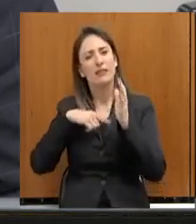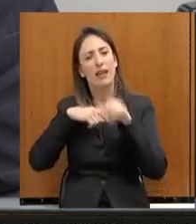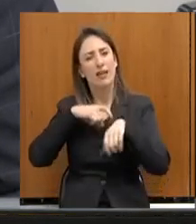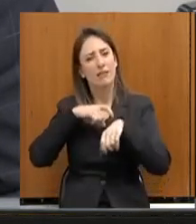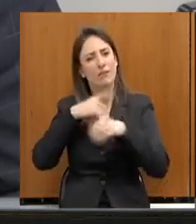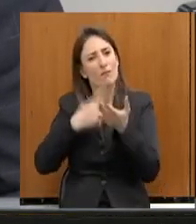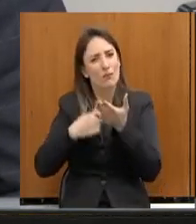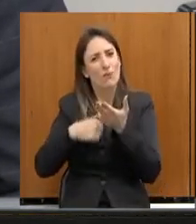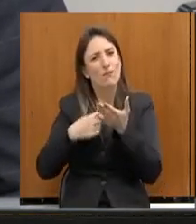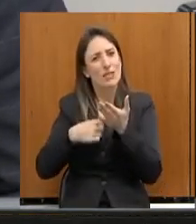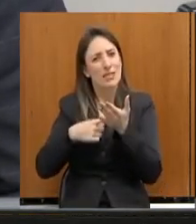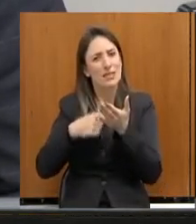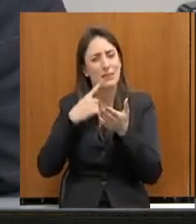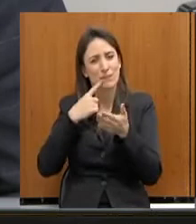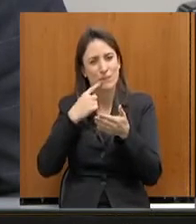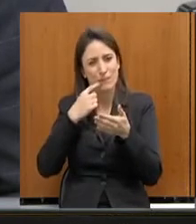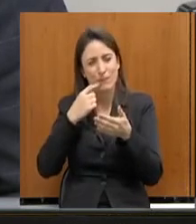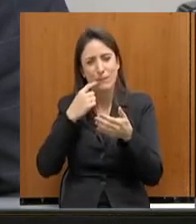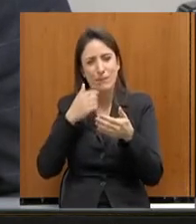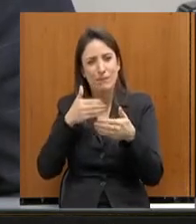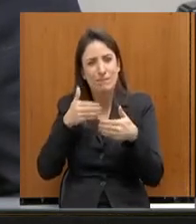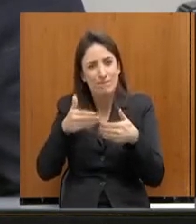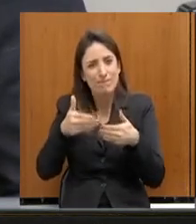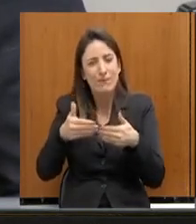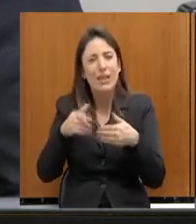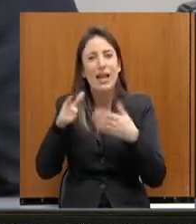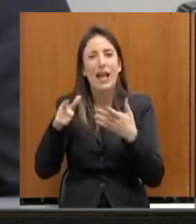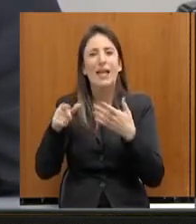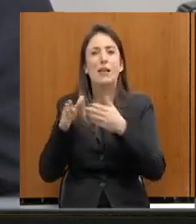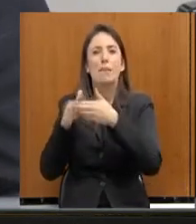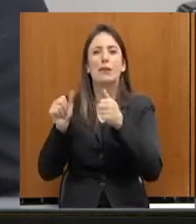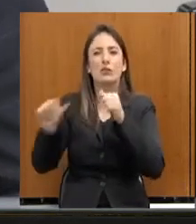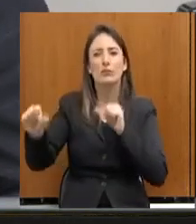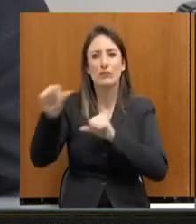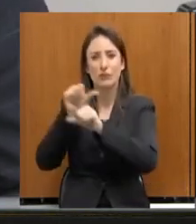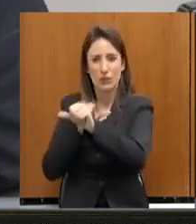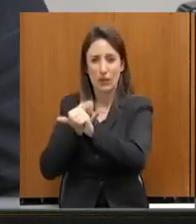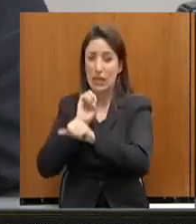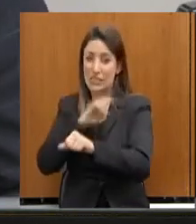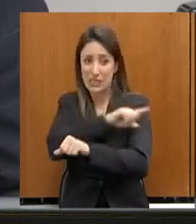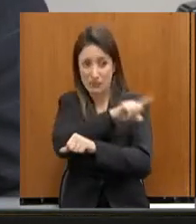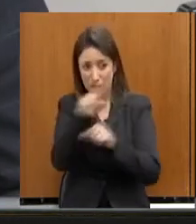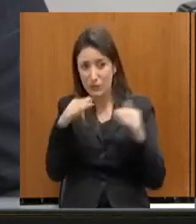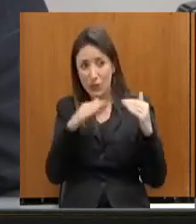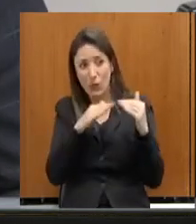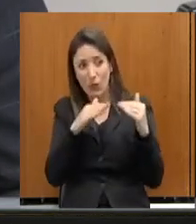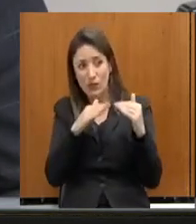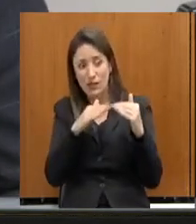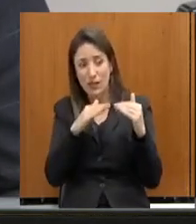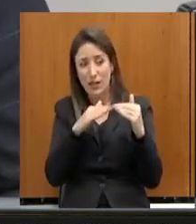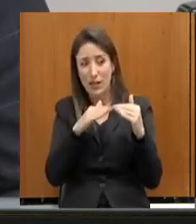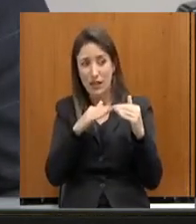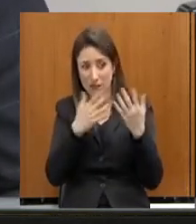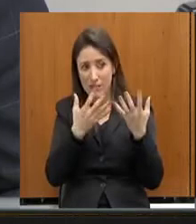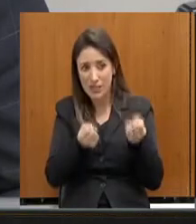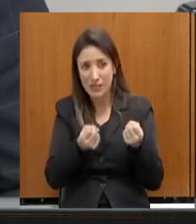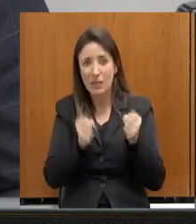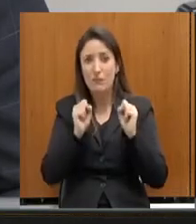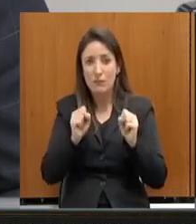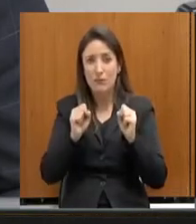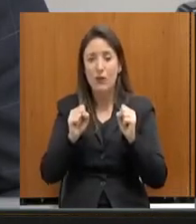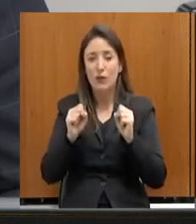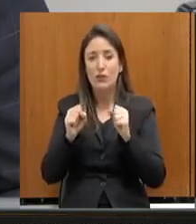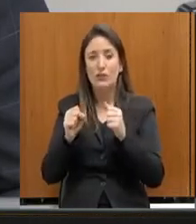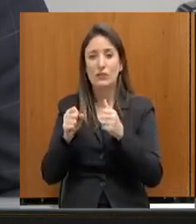inversão da pauta se os colegas concordarem eu vou colocar para que o deputado Antonio Carlos Arantes possa